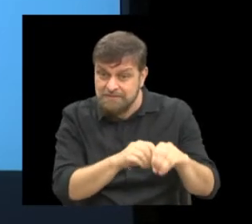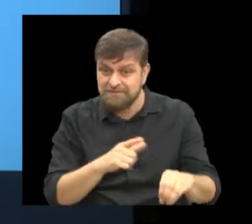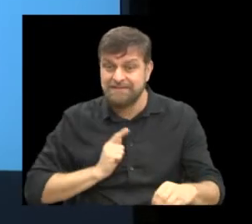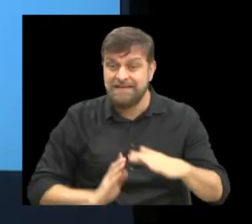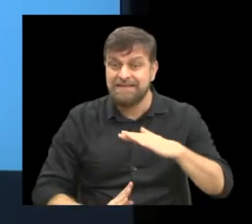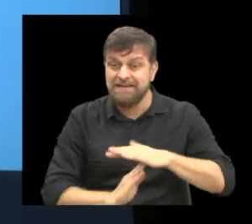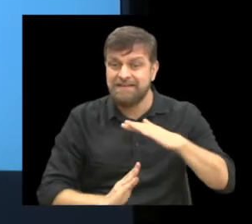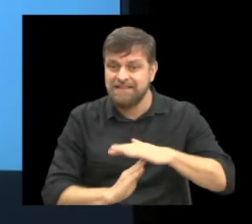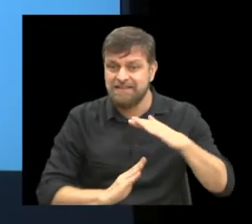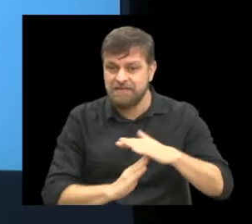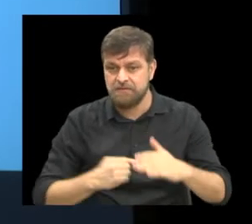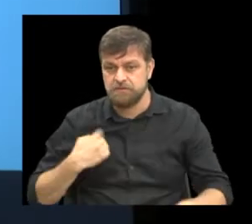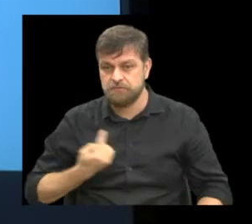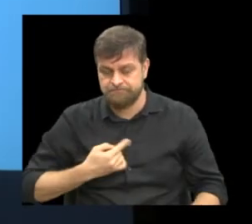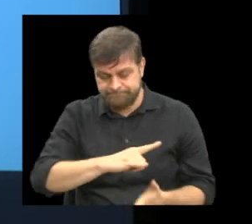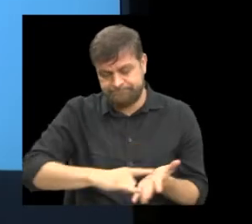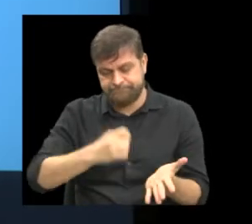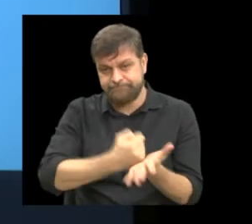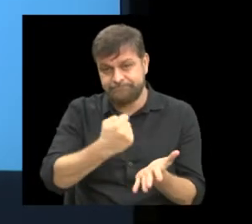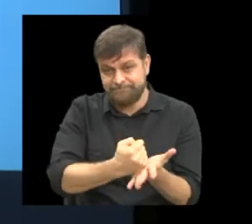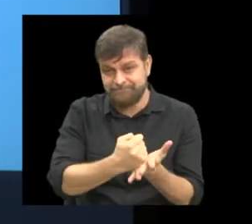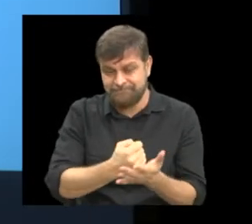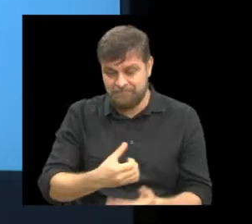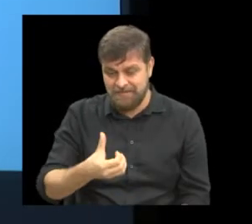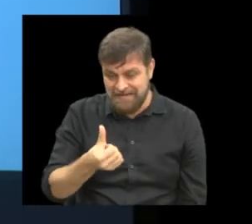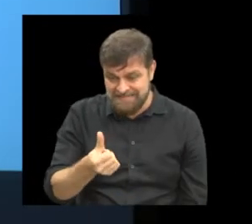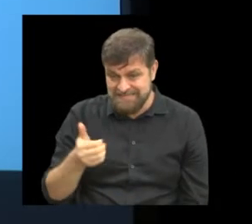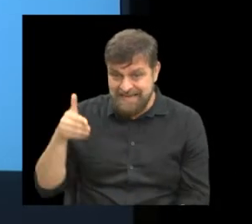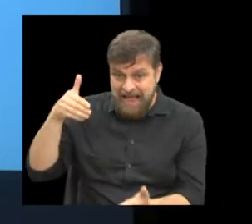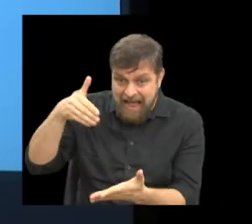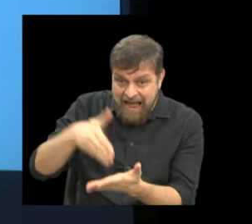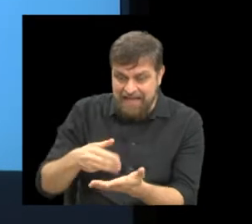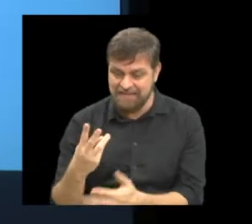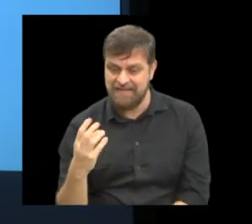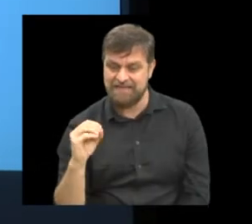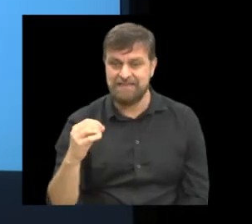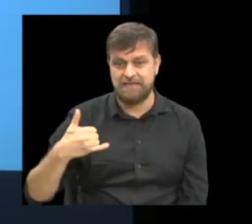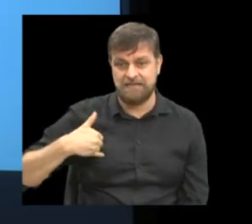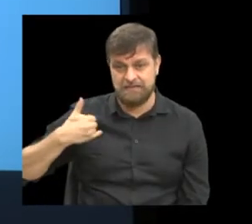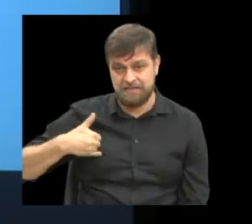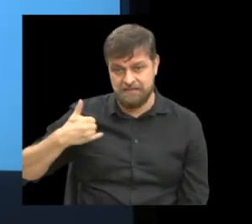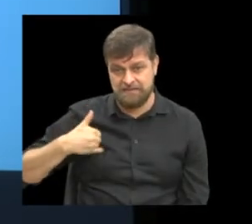limitou realmente no nosso contrato de 6 a 30 anos.